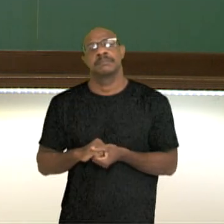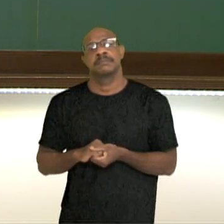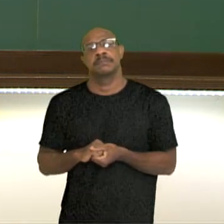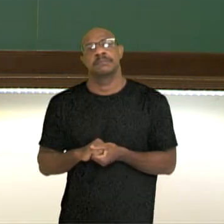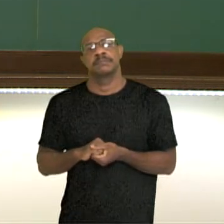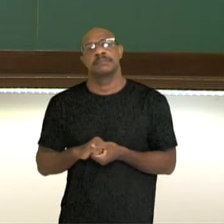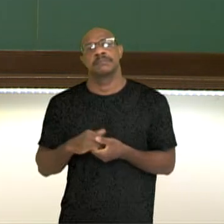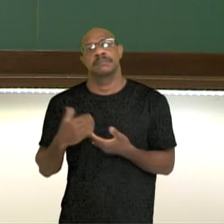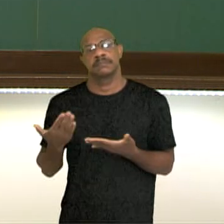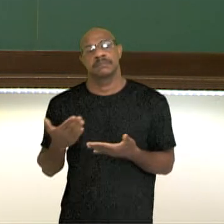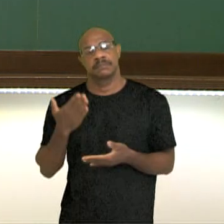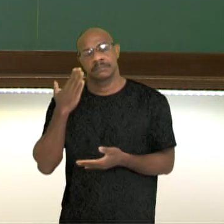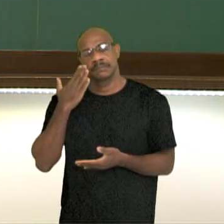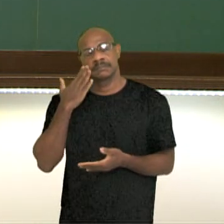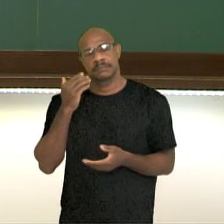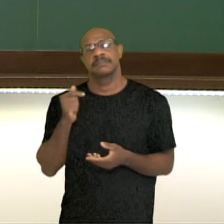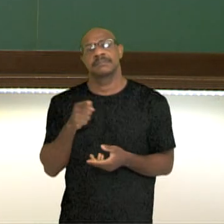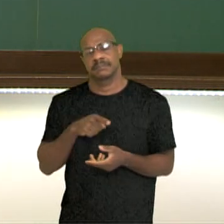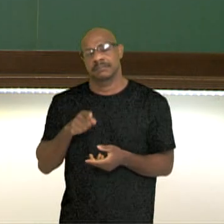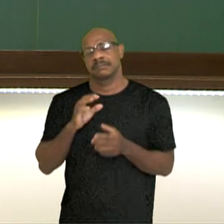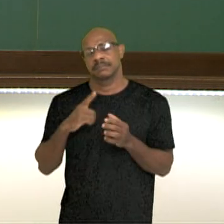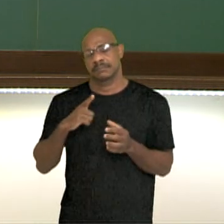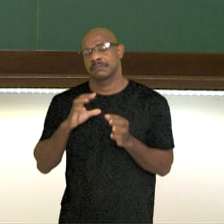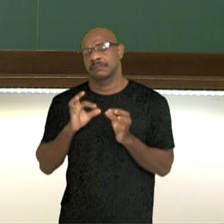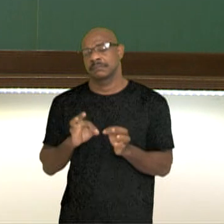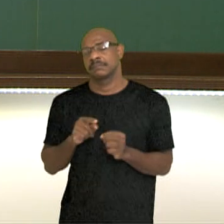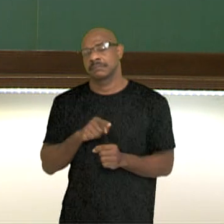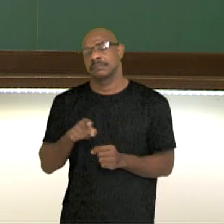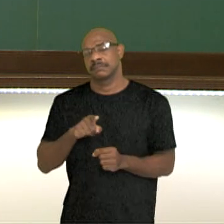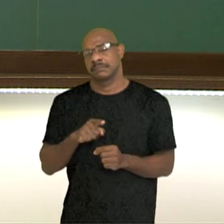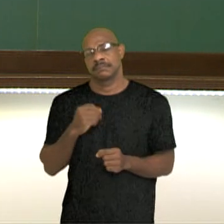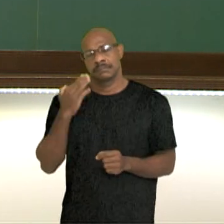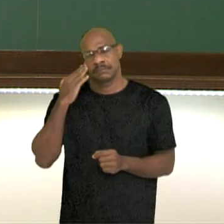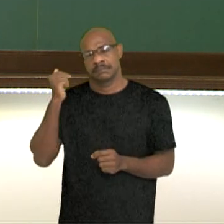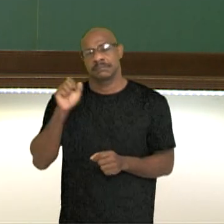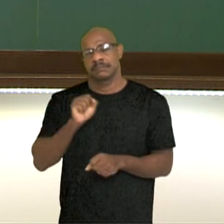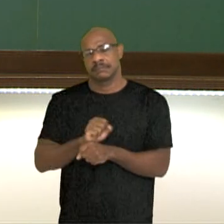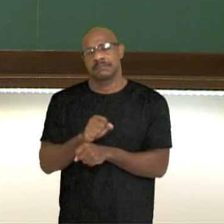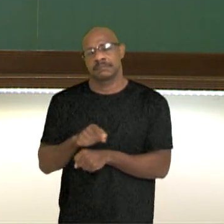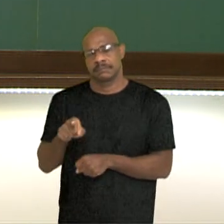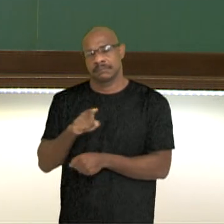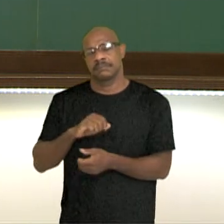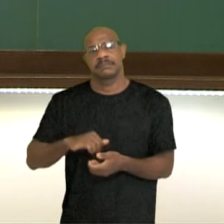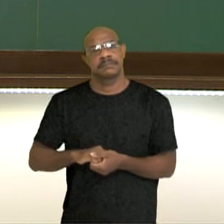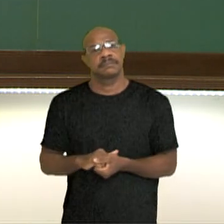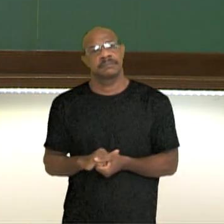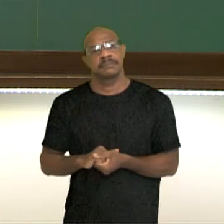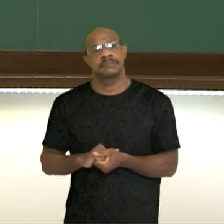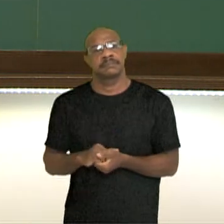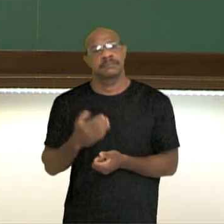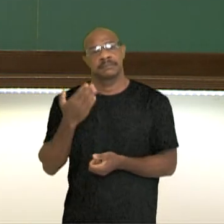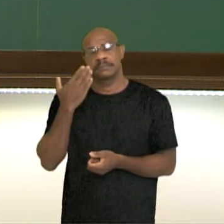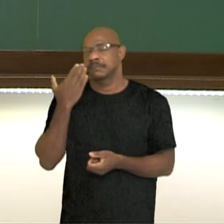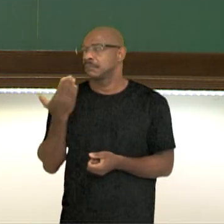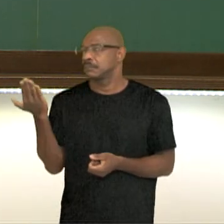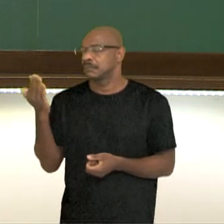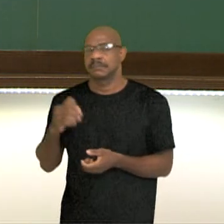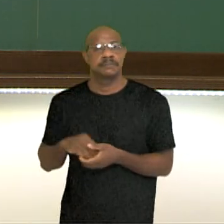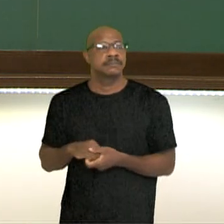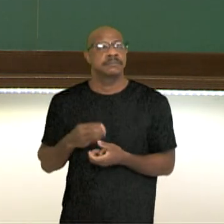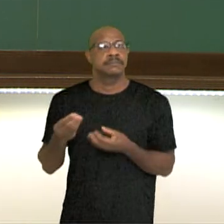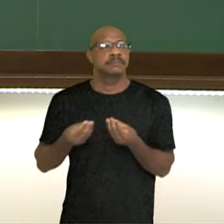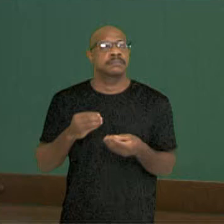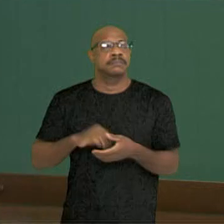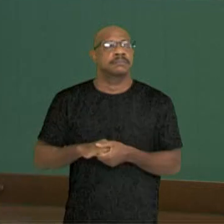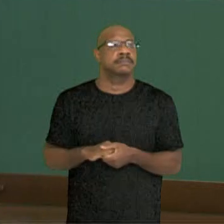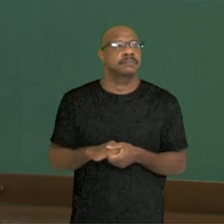aluna. Eu sei, eu tenho certeza que o sucesso te espera. Confere comigo aqui então. Veja,